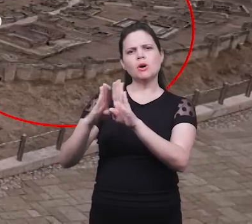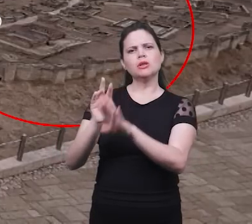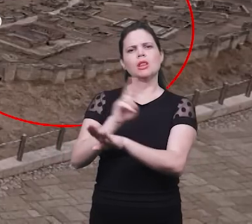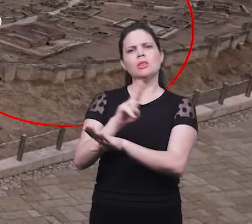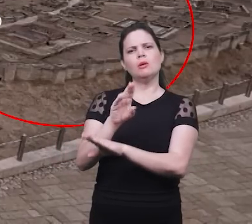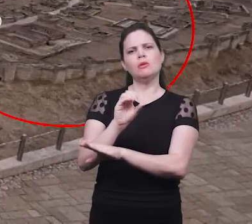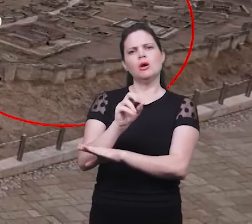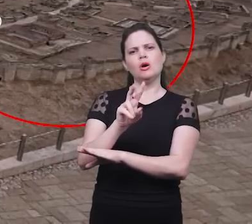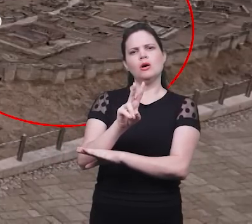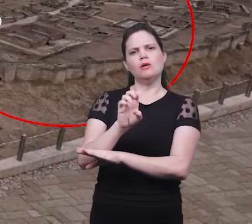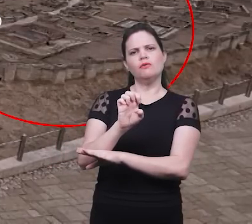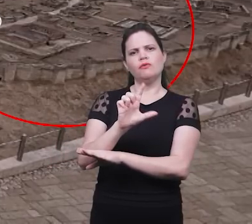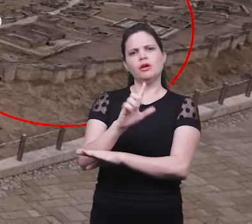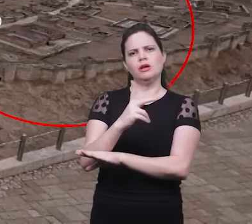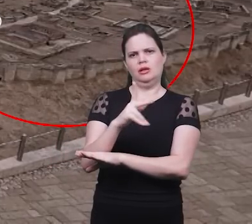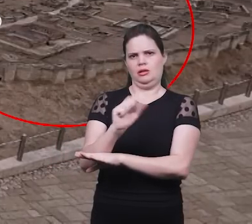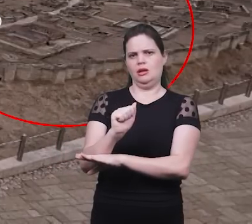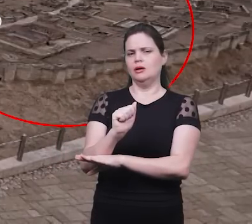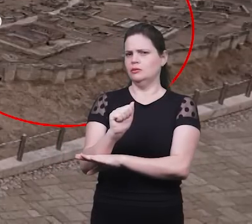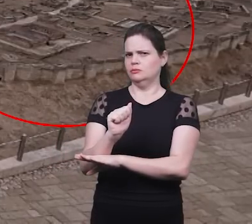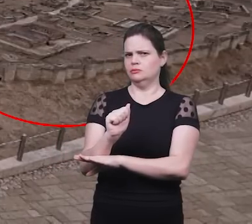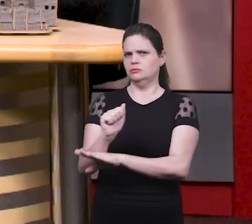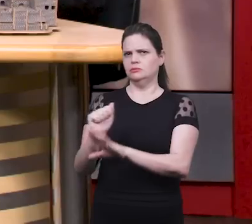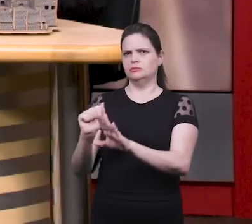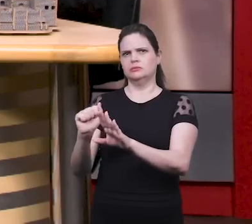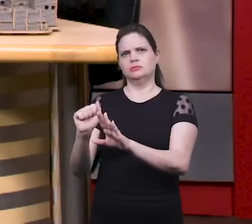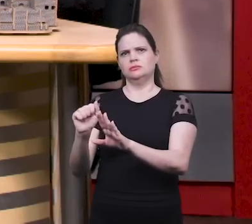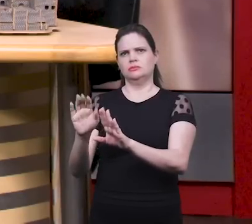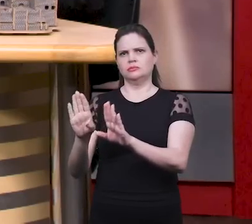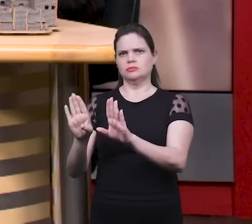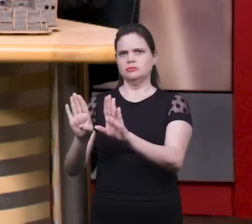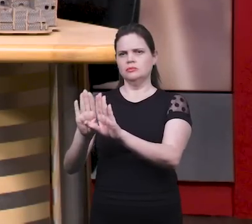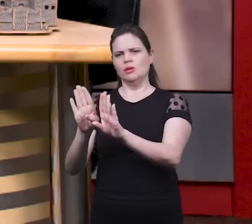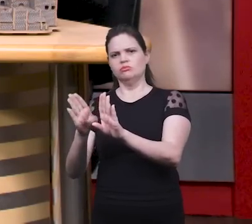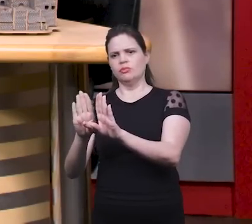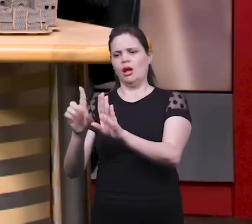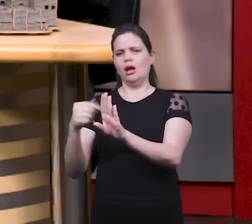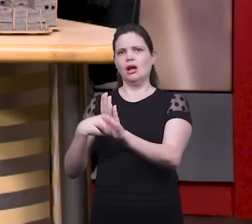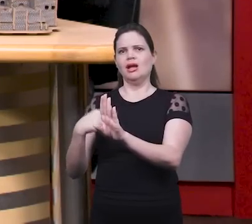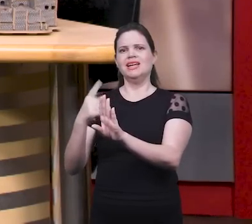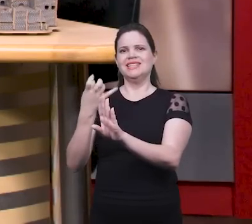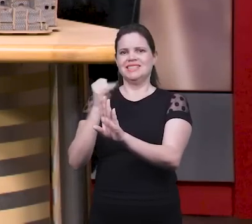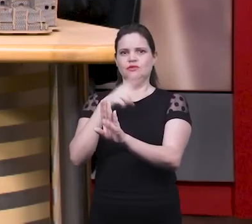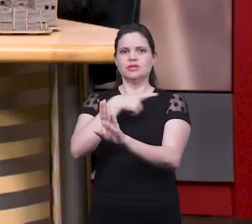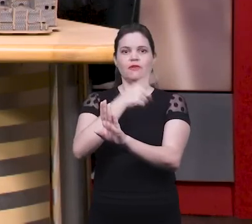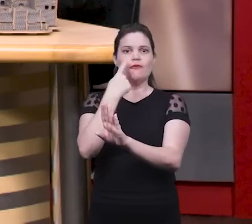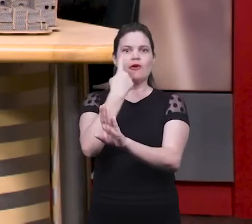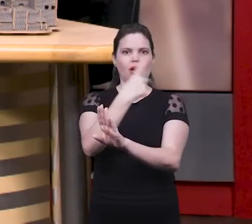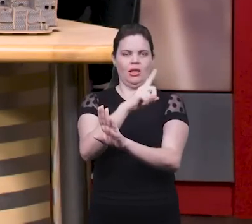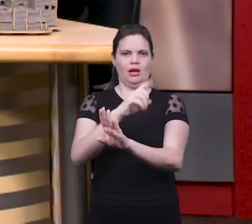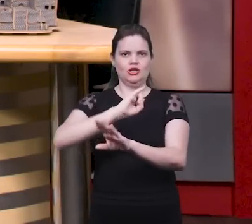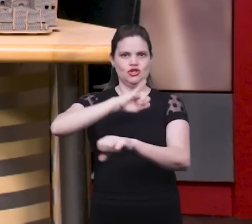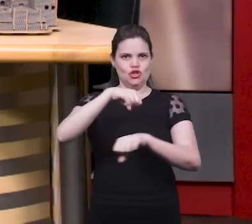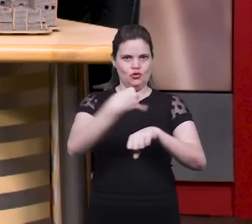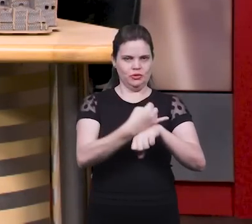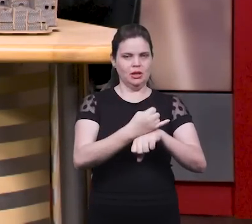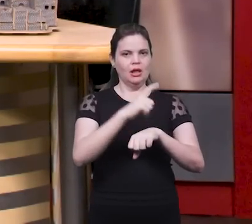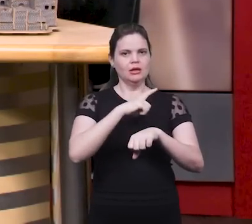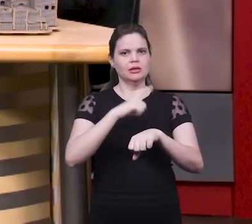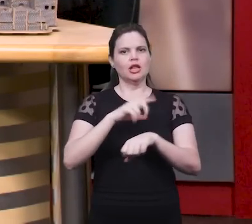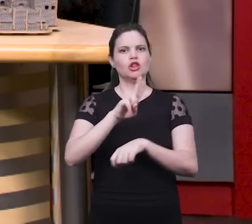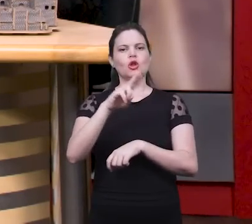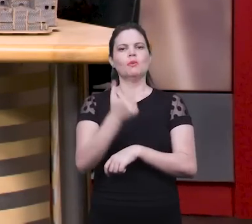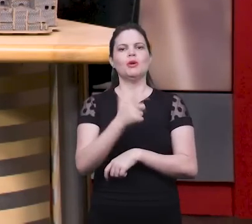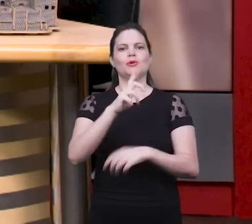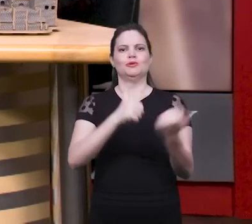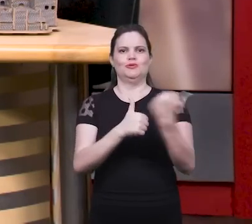A Porta das Ovelhas é aqui assim, quem foi em Jerusalém hoje é a Porta do Leão. Está lá, vocês vão ver aí na imagem